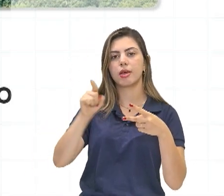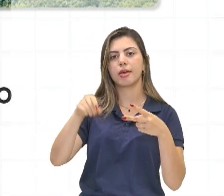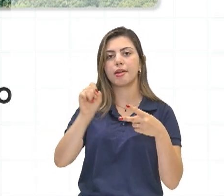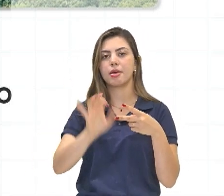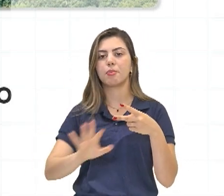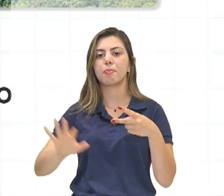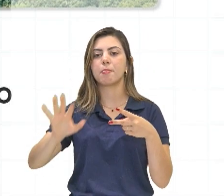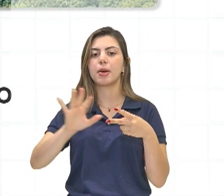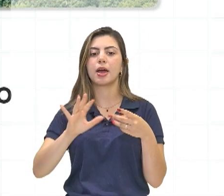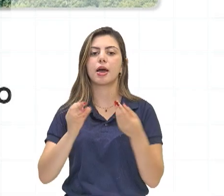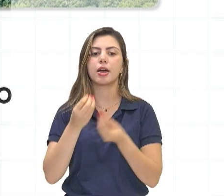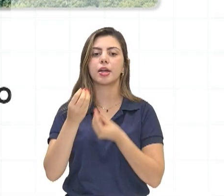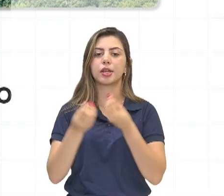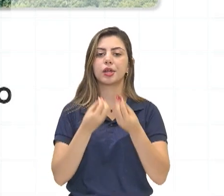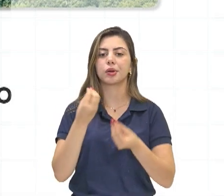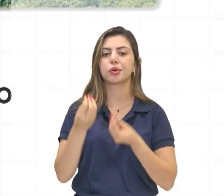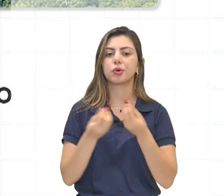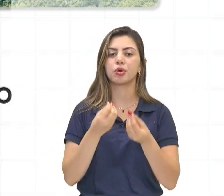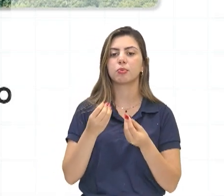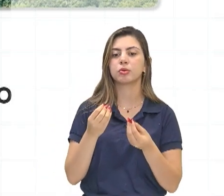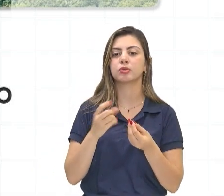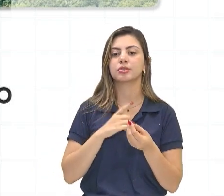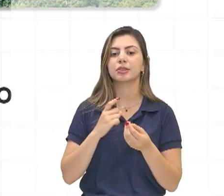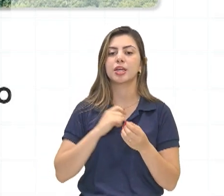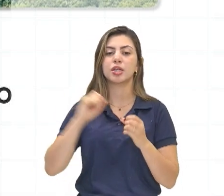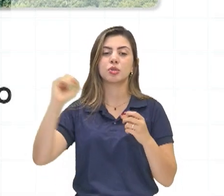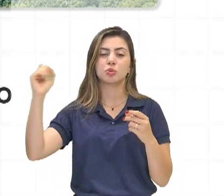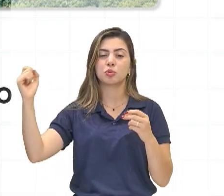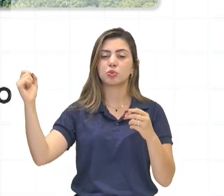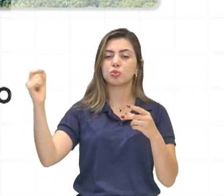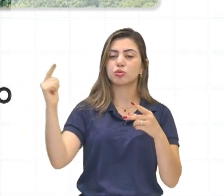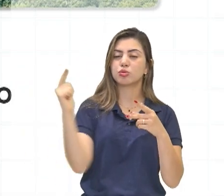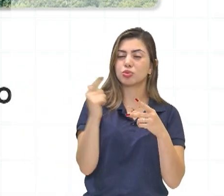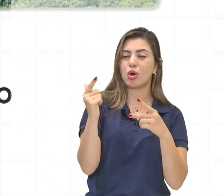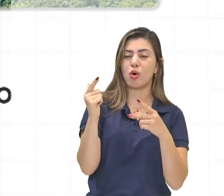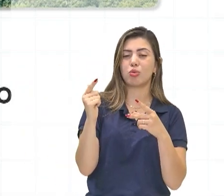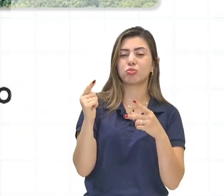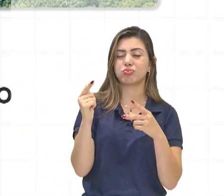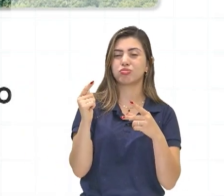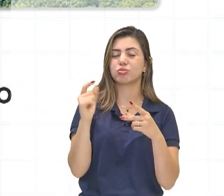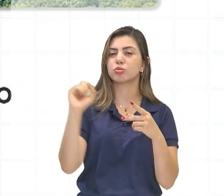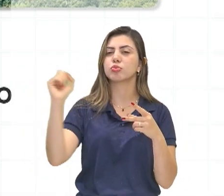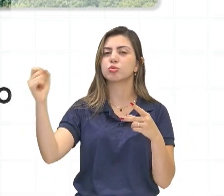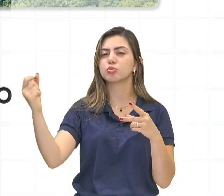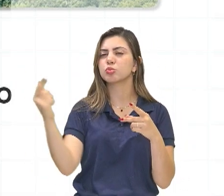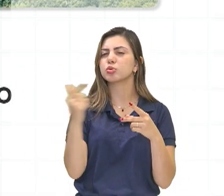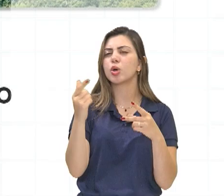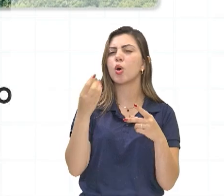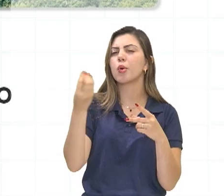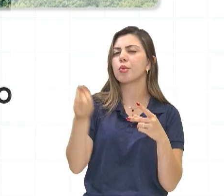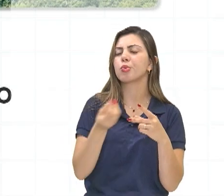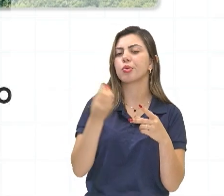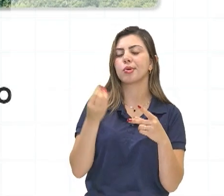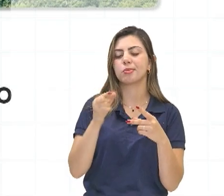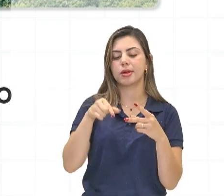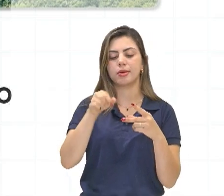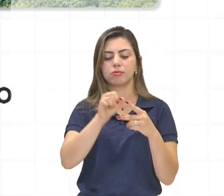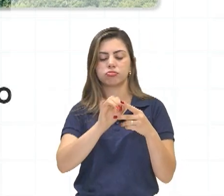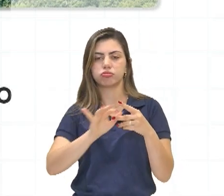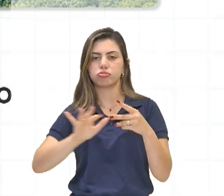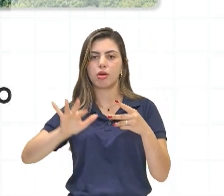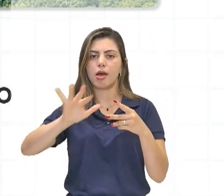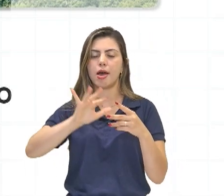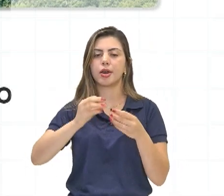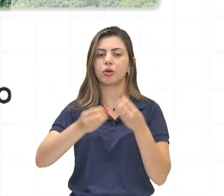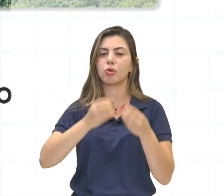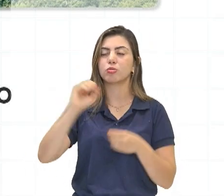marcadas pela diminuta radiação solar. O que isso quer dizer? São regiões que vão receber